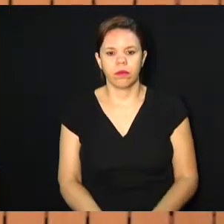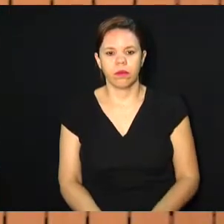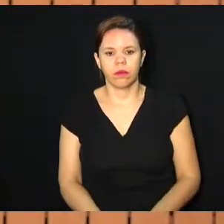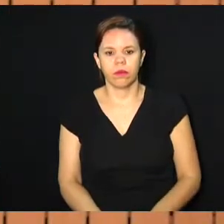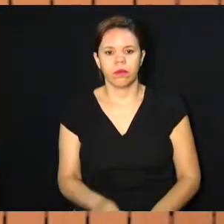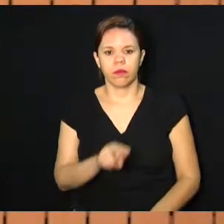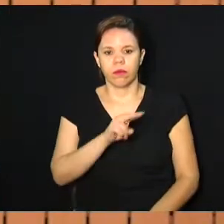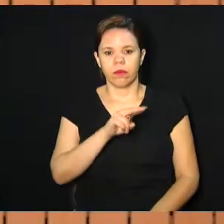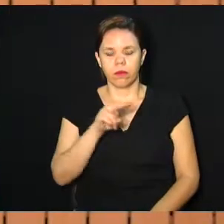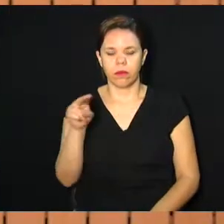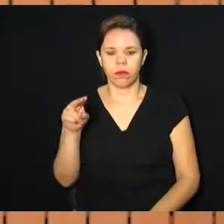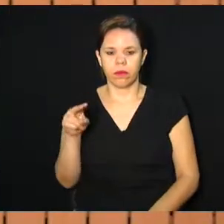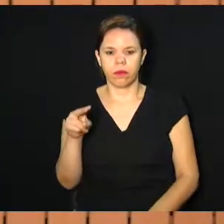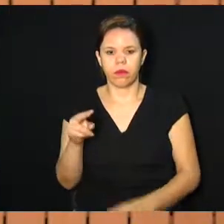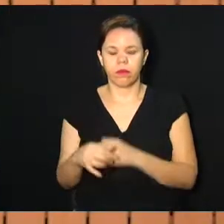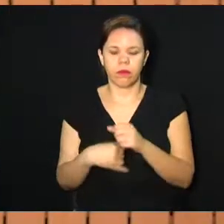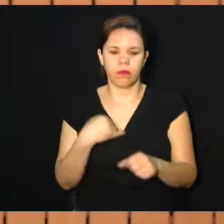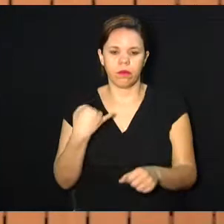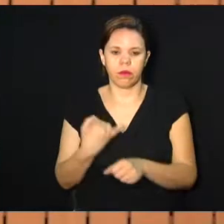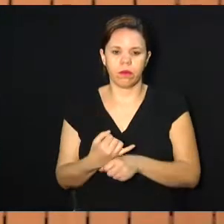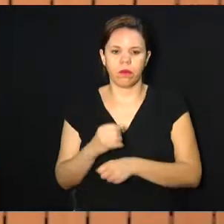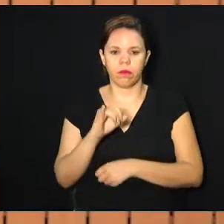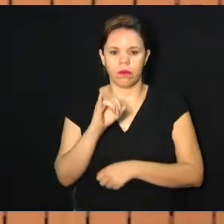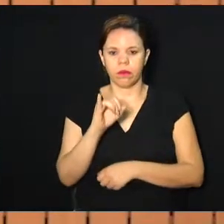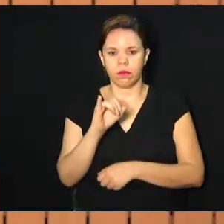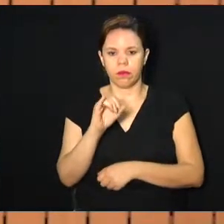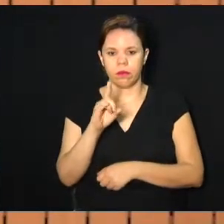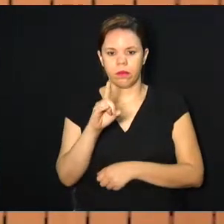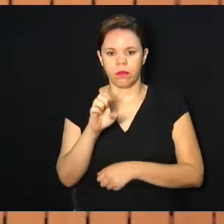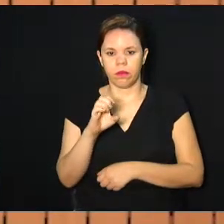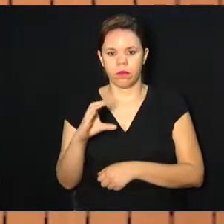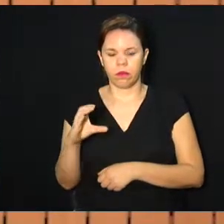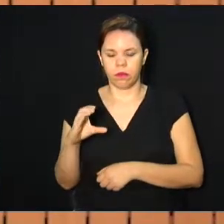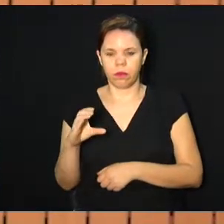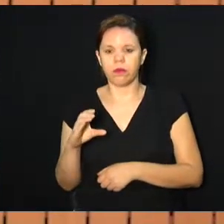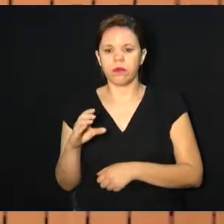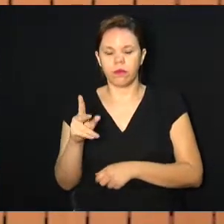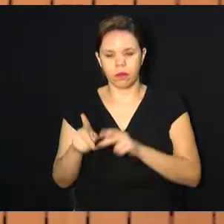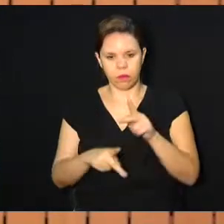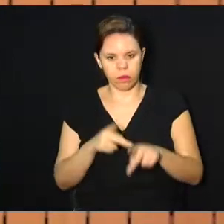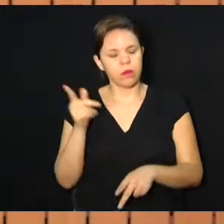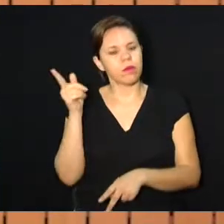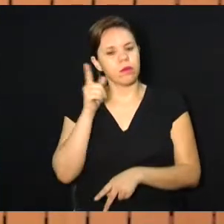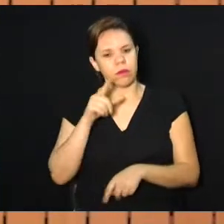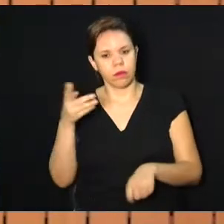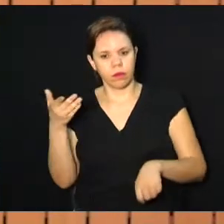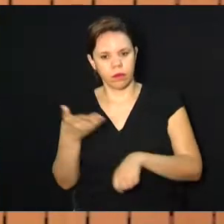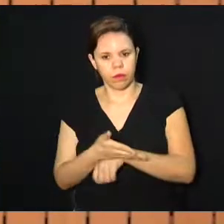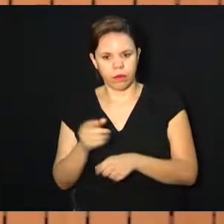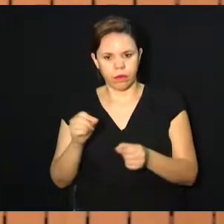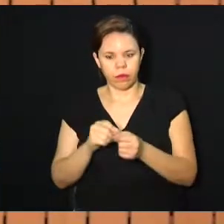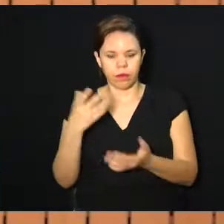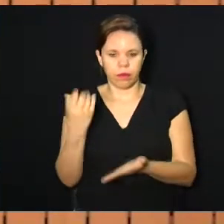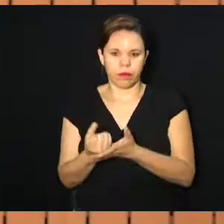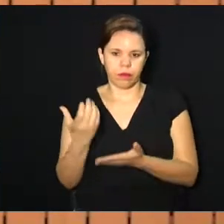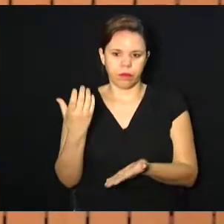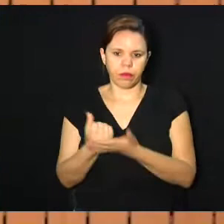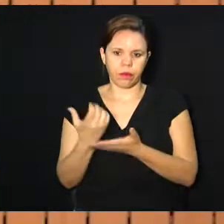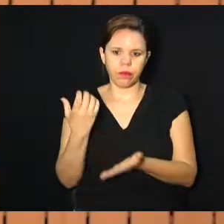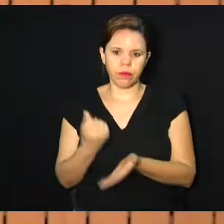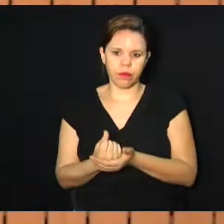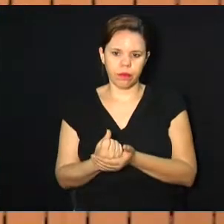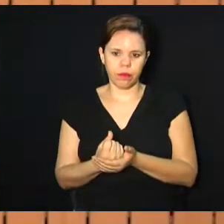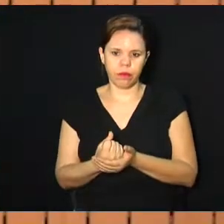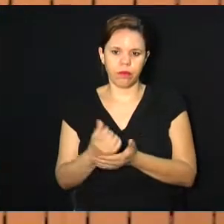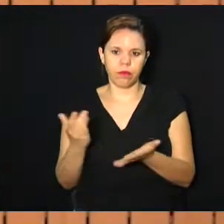do site é Ônibus na Linha, é do IDEC, e lá a população consegue fazer o download aí